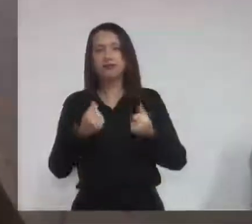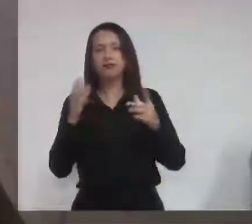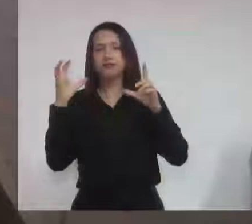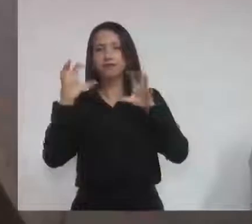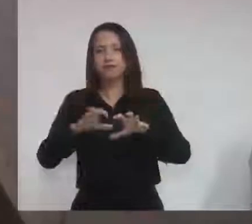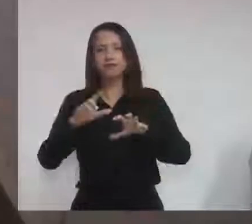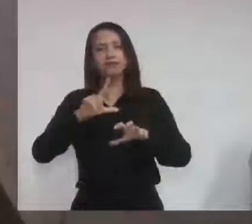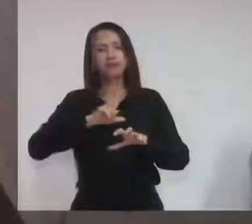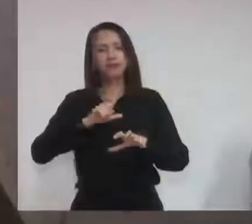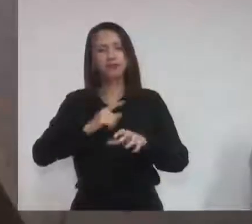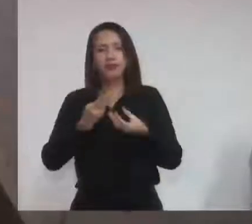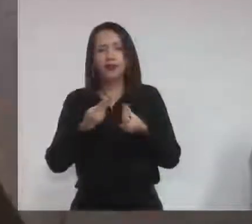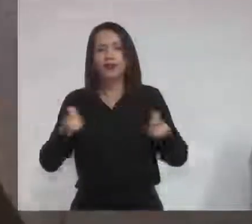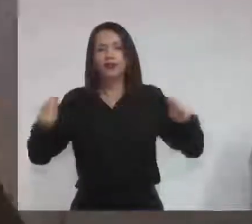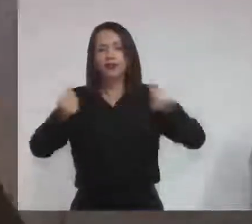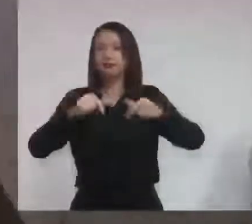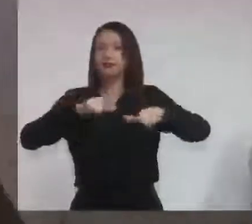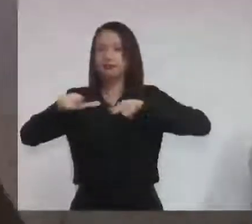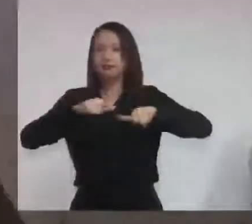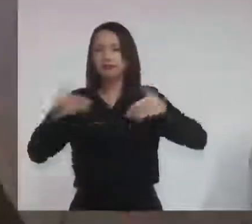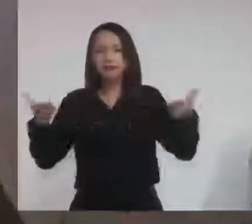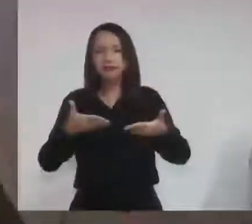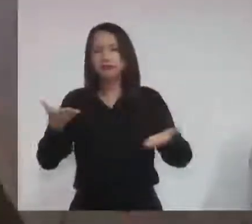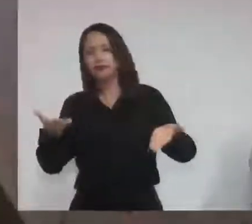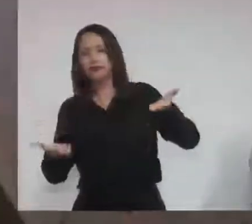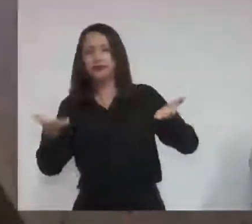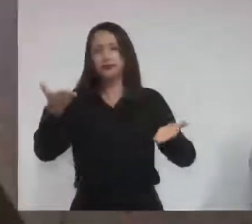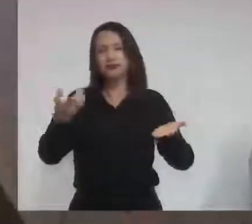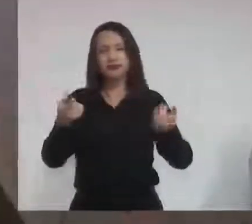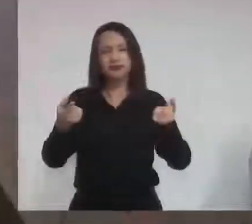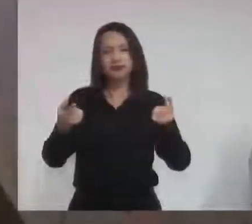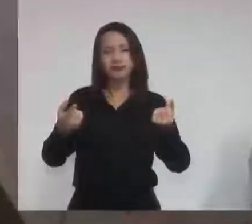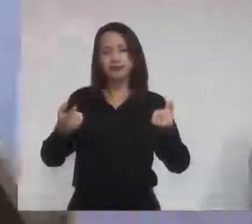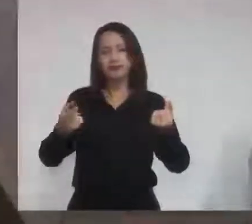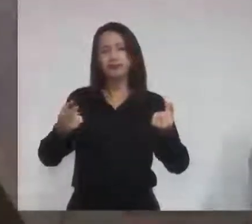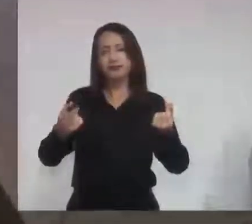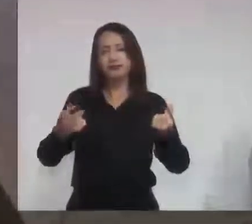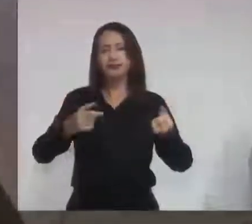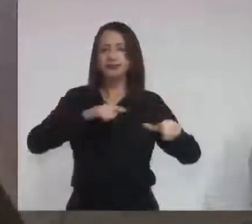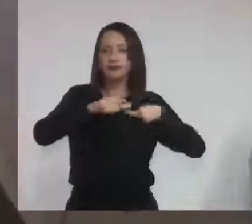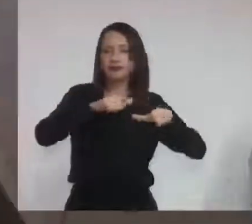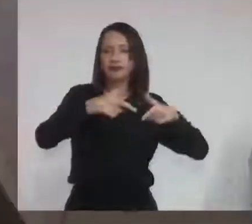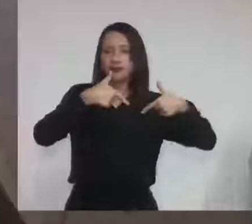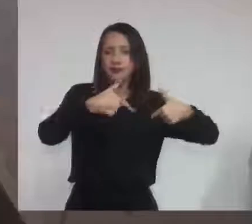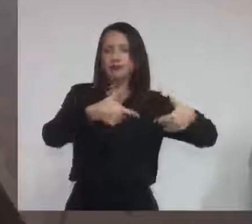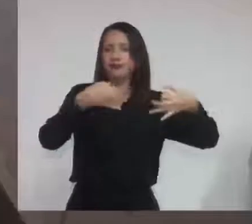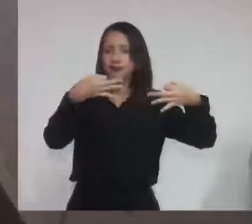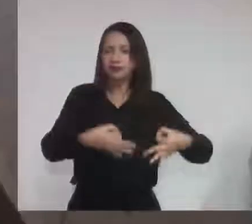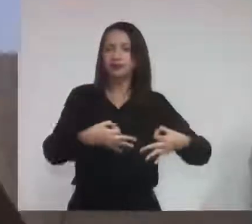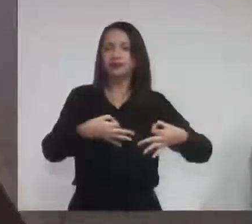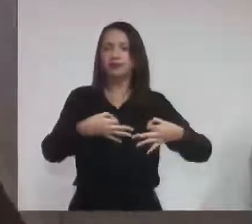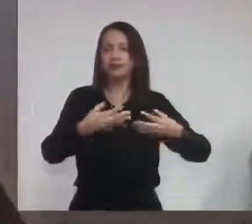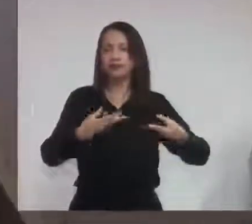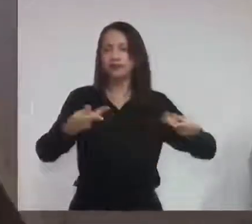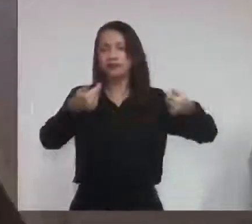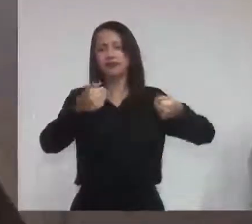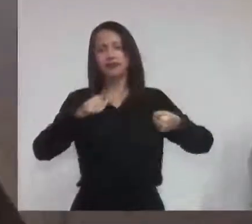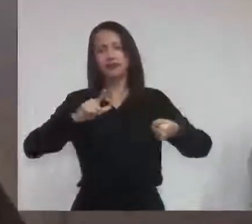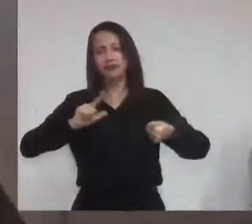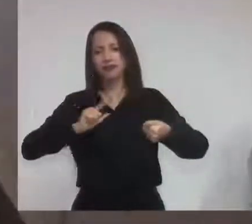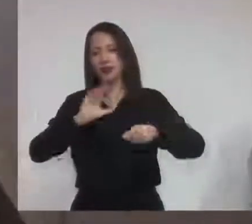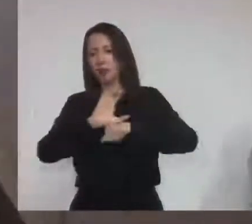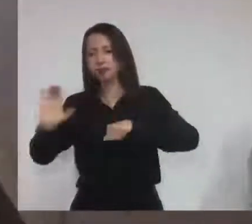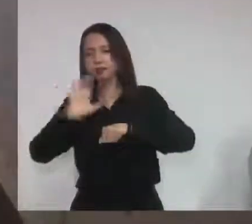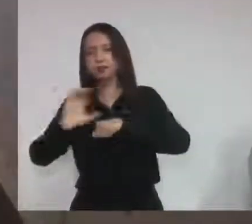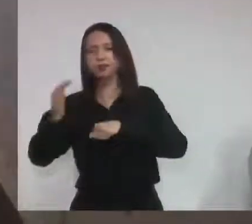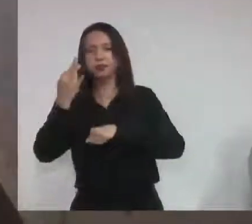do serviço, porque essa é a única forma hoje de equilibrar as finanças e manter um serviço público de qualidade. E enquanto às obras,